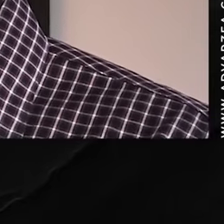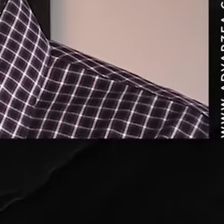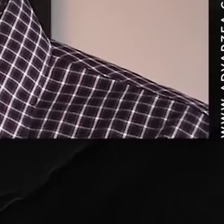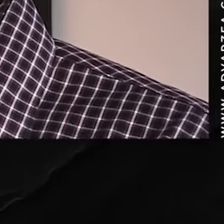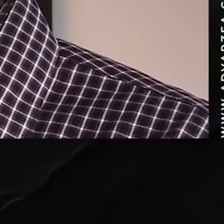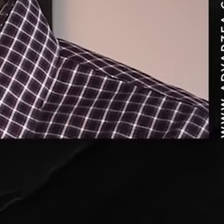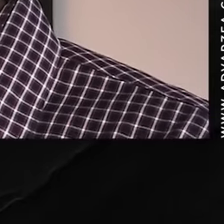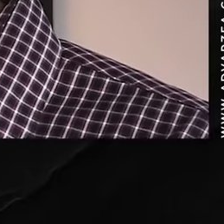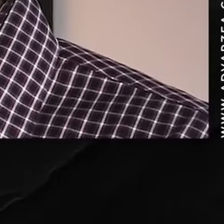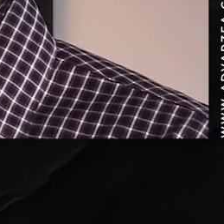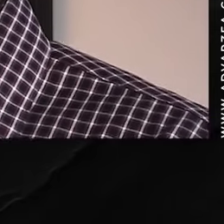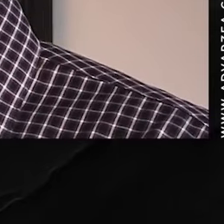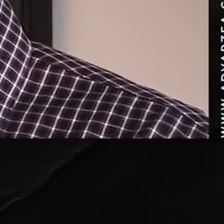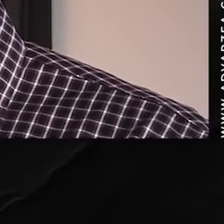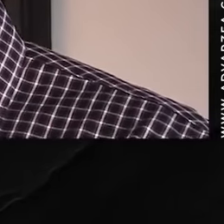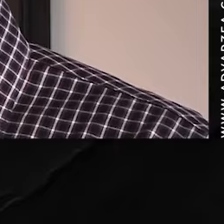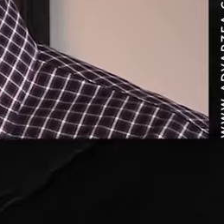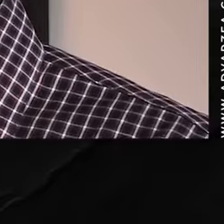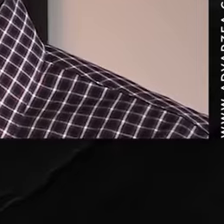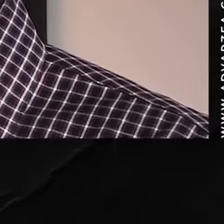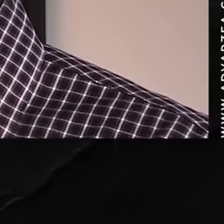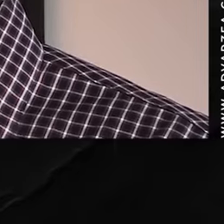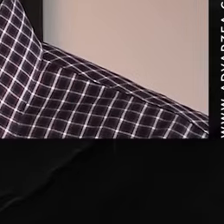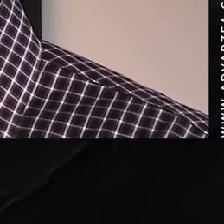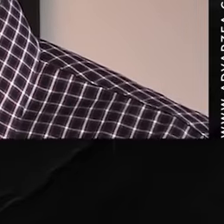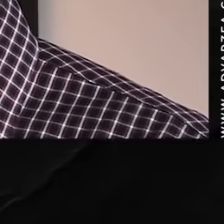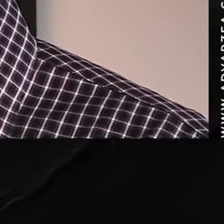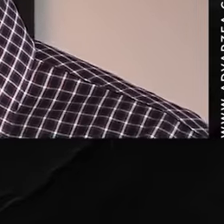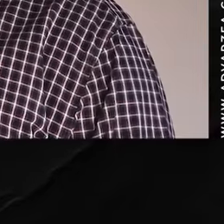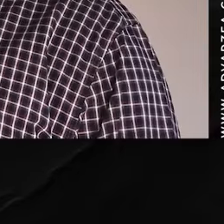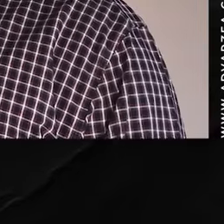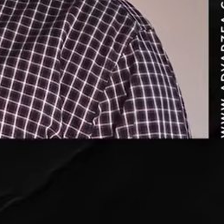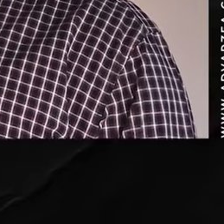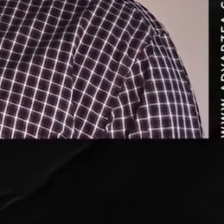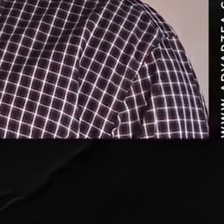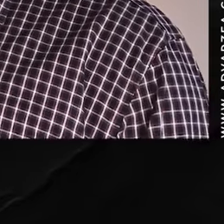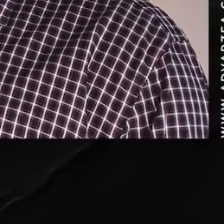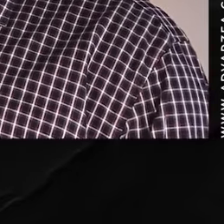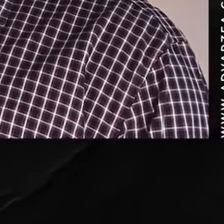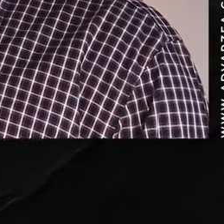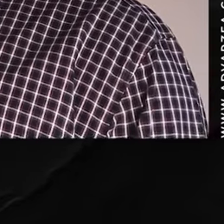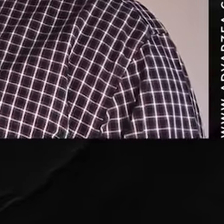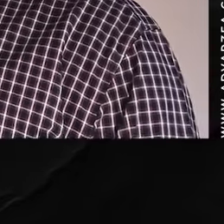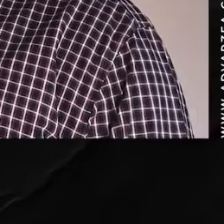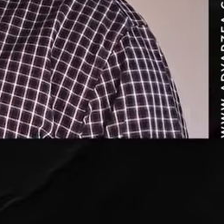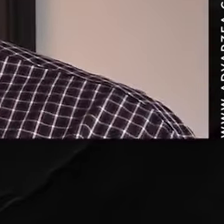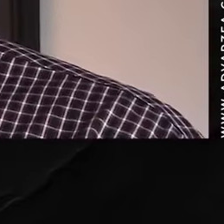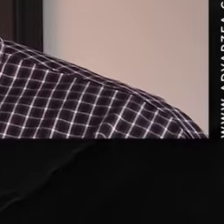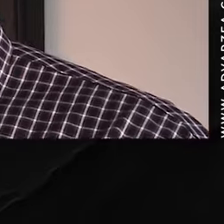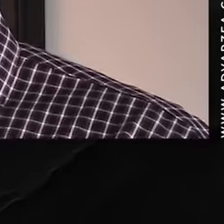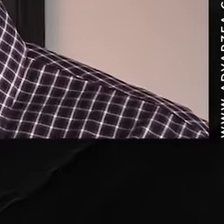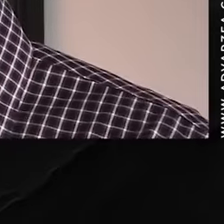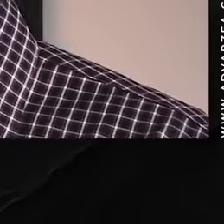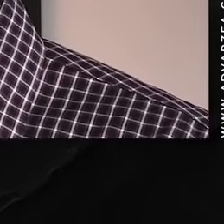das palavras que foram ministradas aqui nos nossos cultos presenciais. Convido que esteja presente no próximo culto.